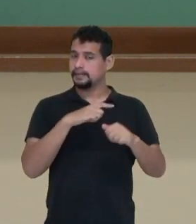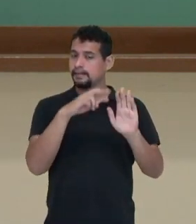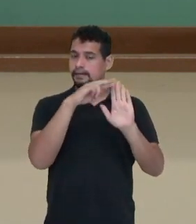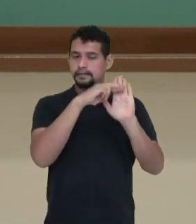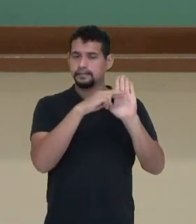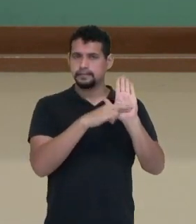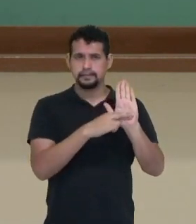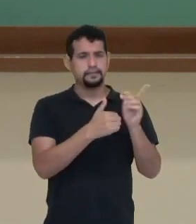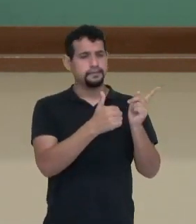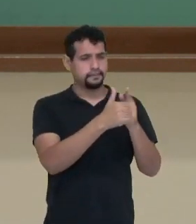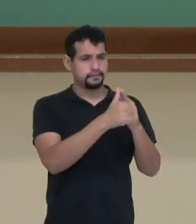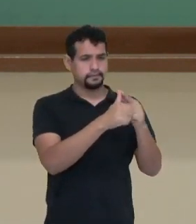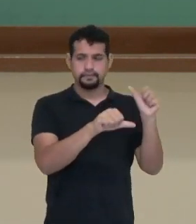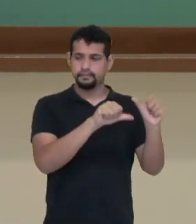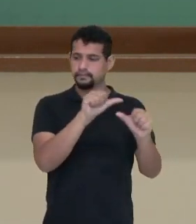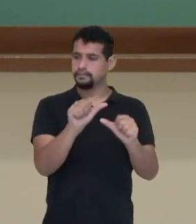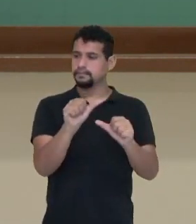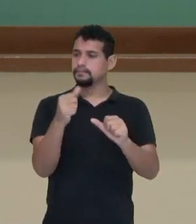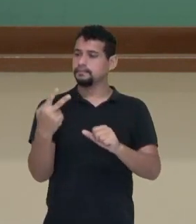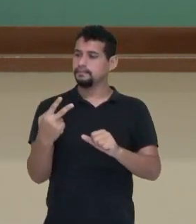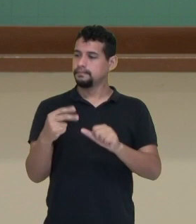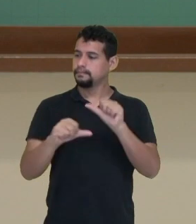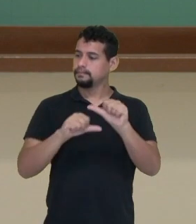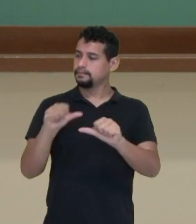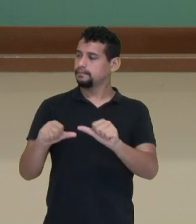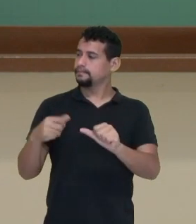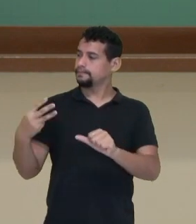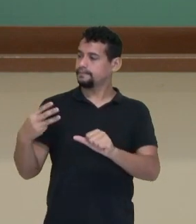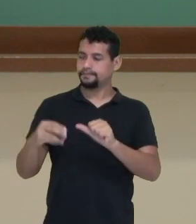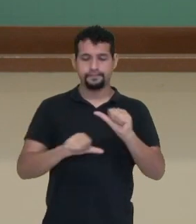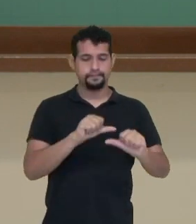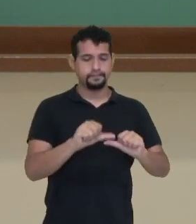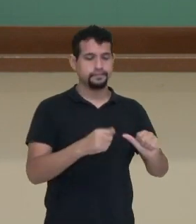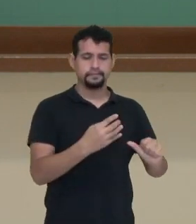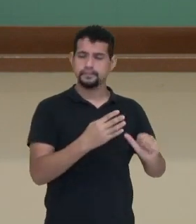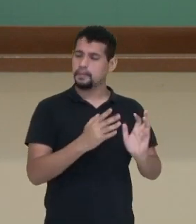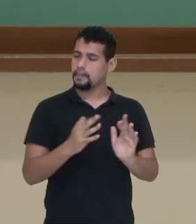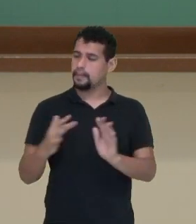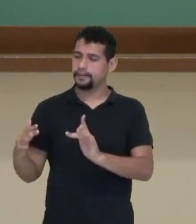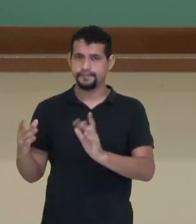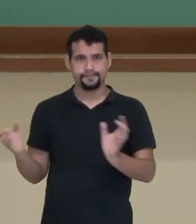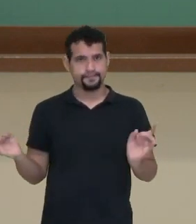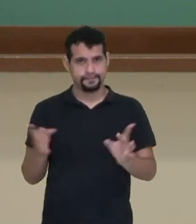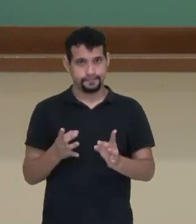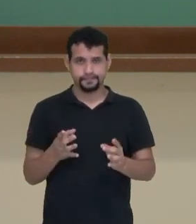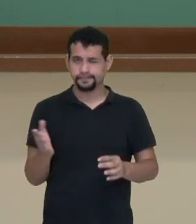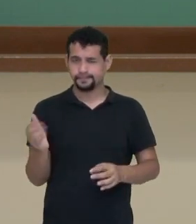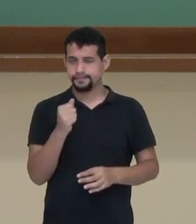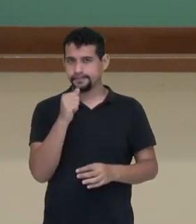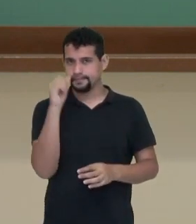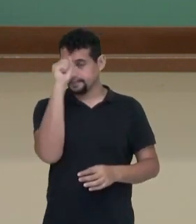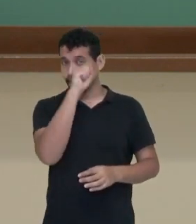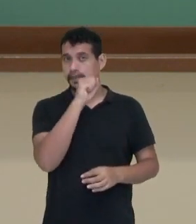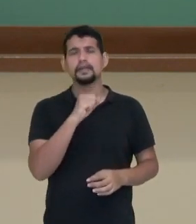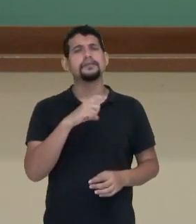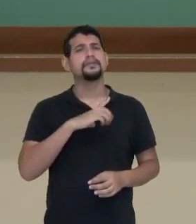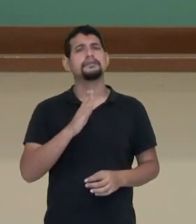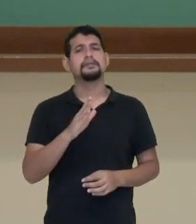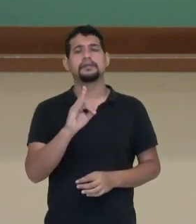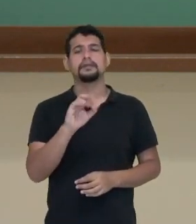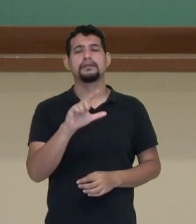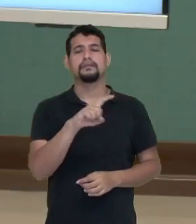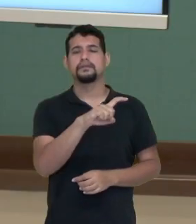da primeira passo para a segunda, da segunda passo para a terceira e assim por diante. Então vamos lá. Ele deu o fluxograma